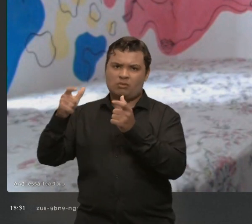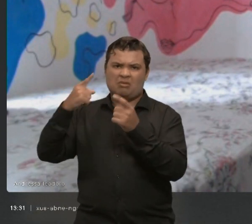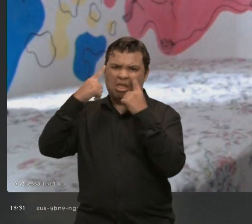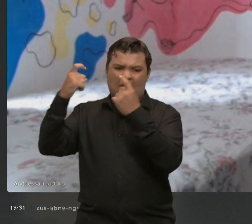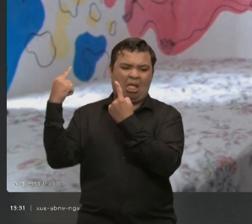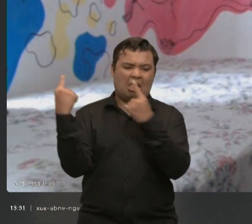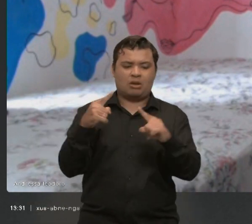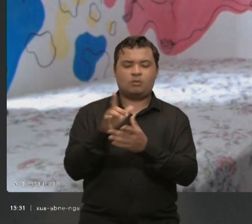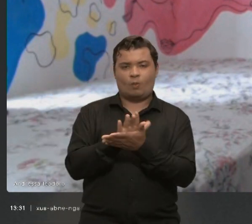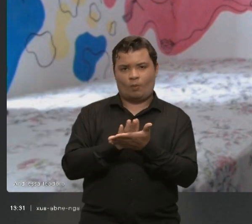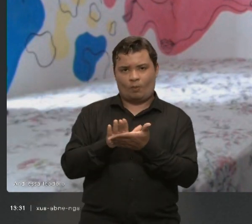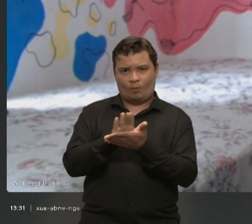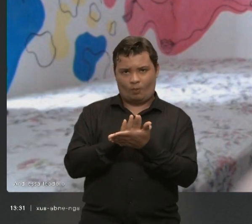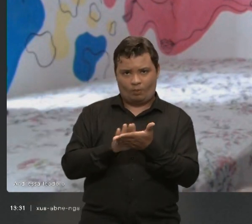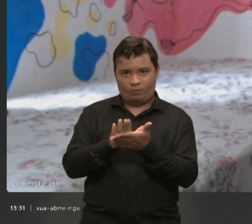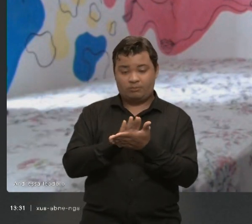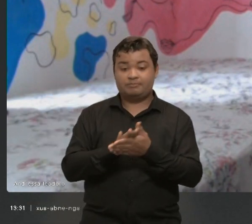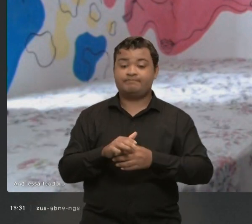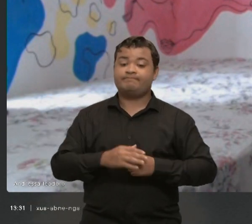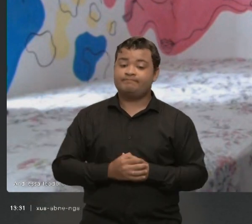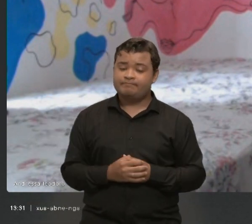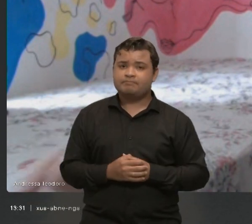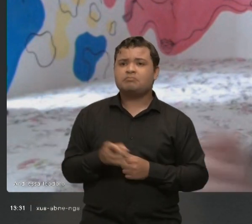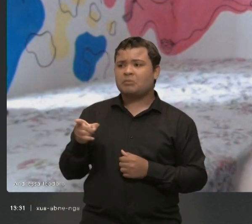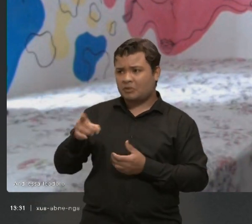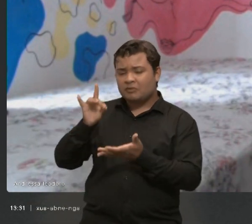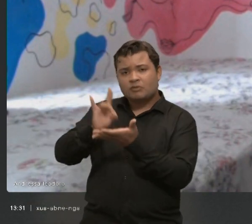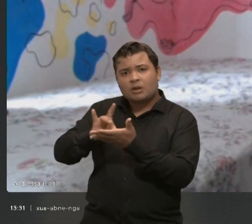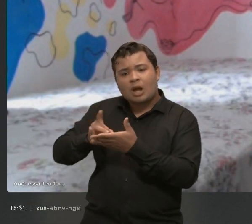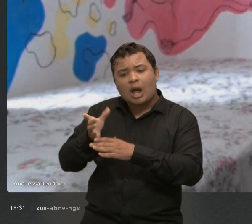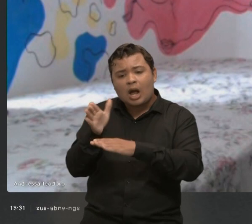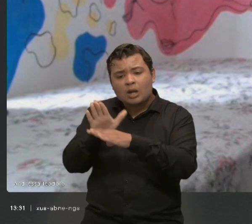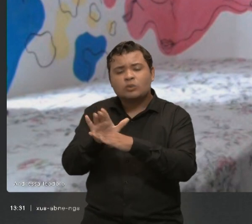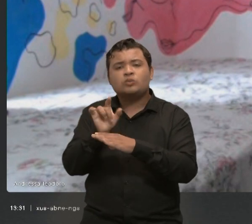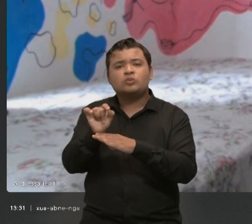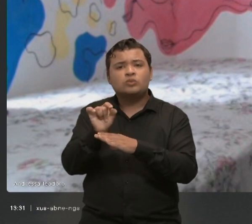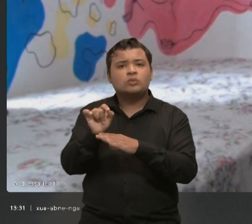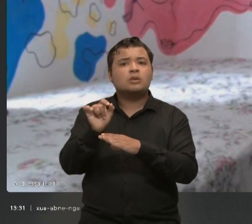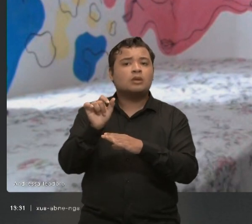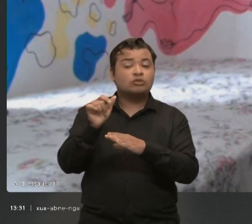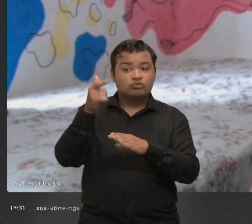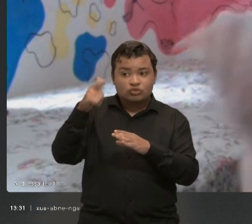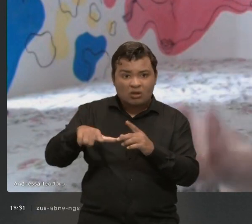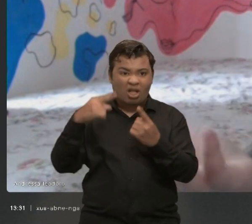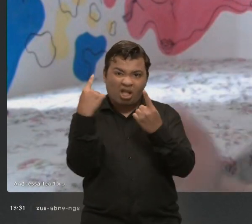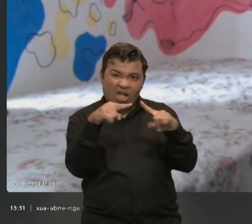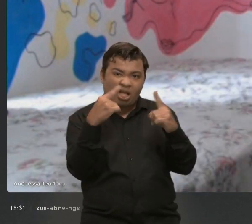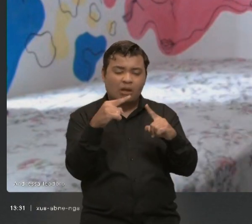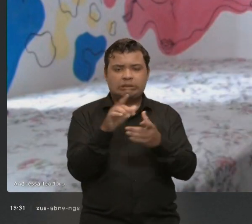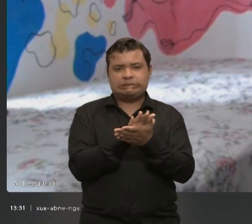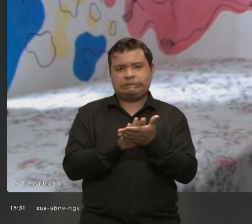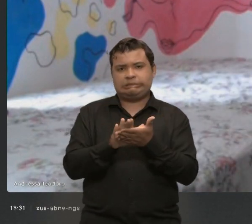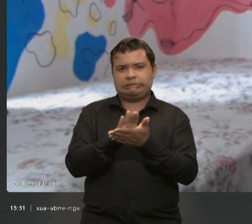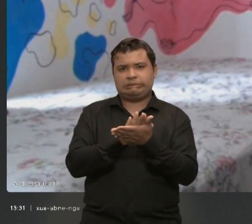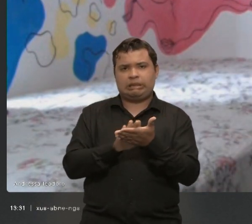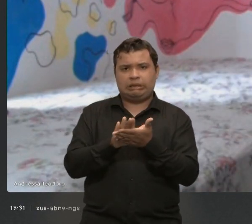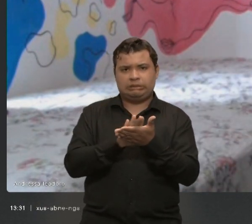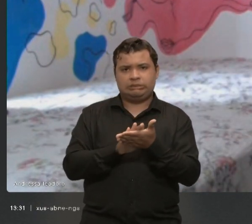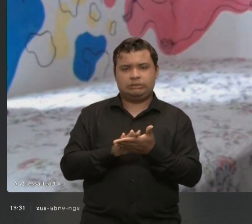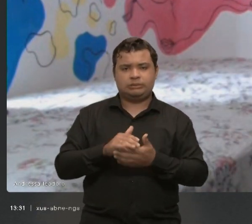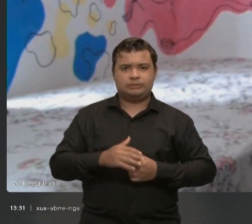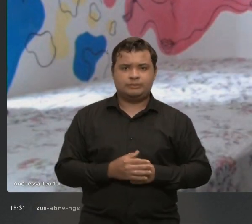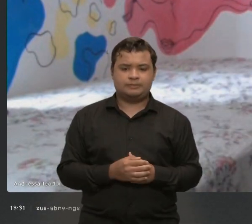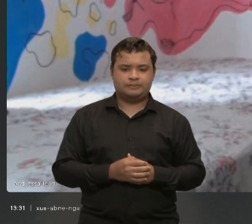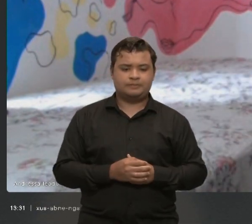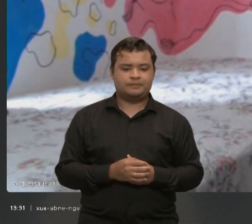uma iniciativa de enfrentamento à violência contra as mulheres, em nível de prevenção também, mas de pós-venção.